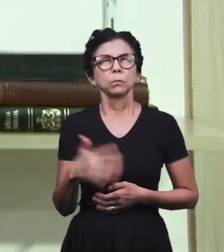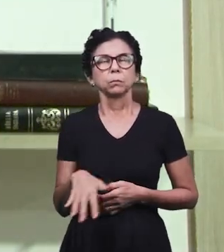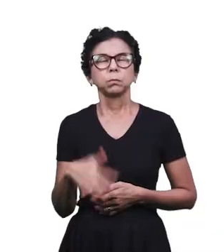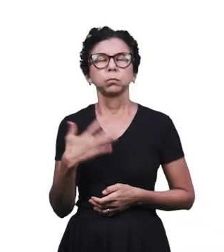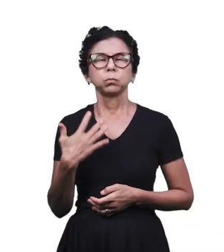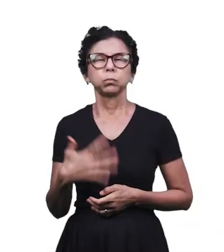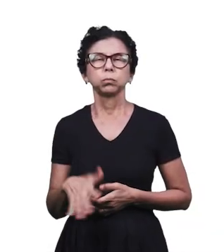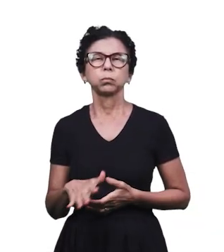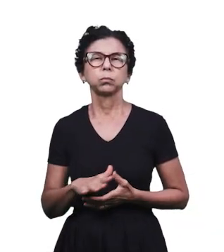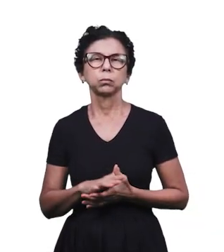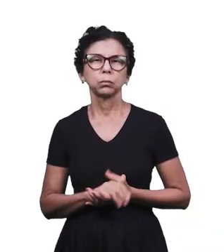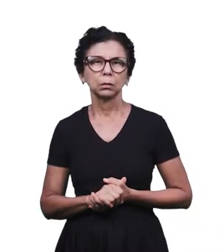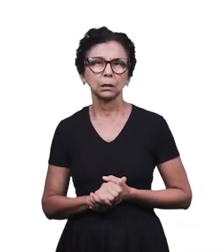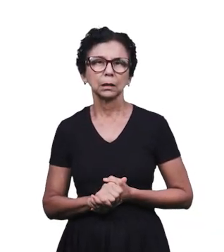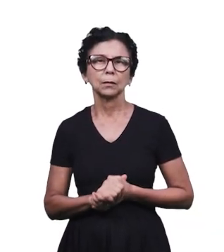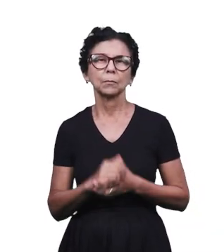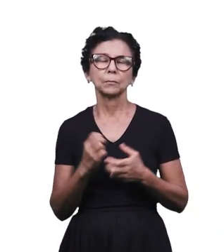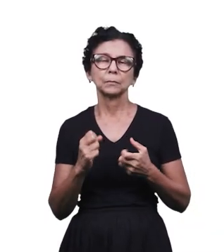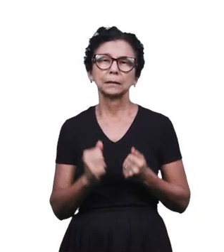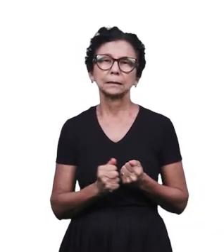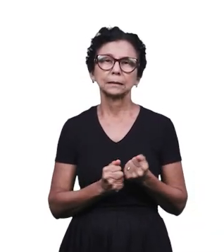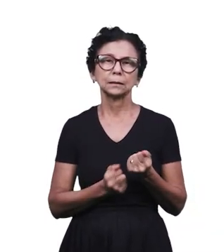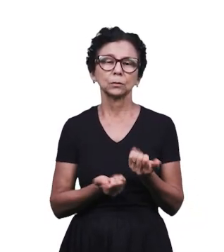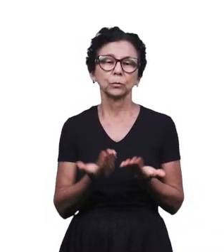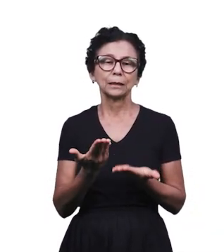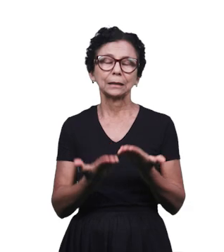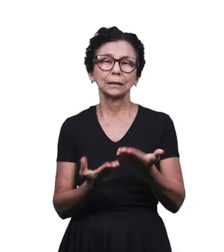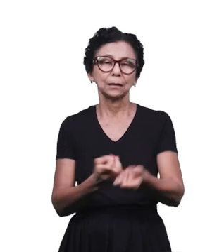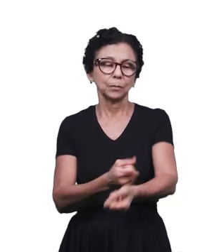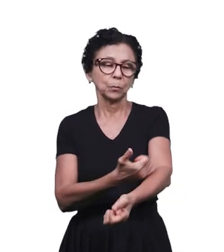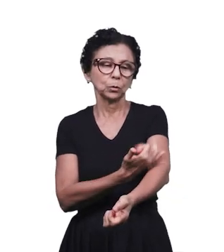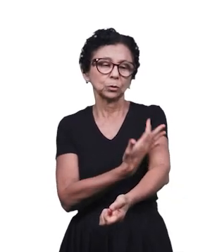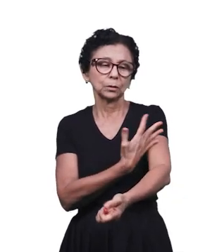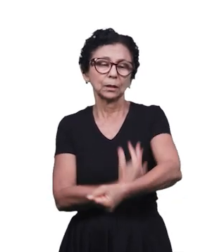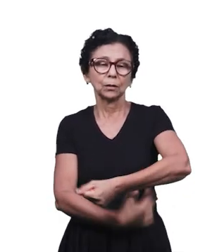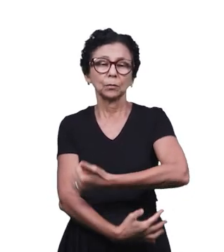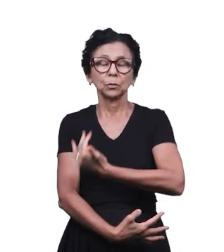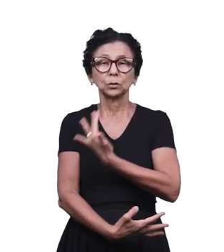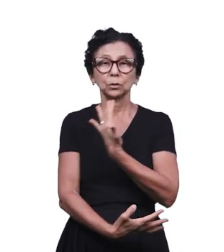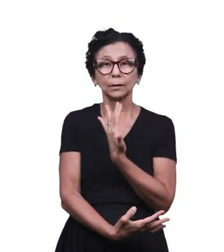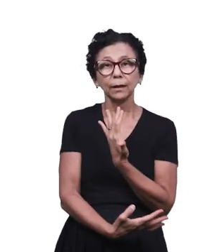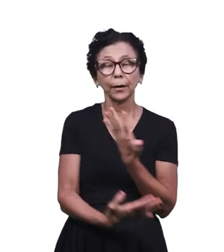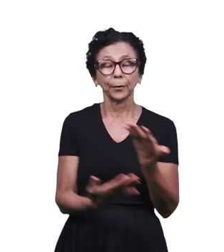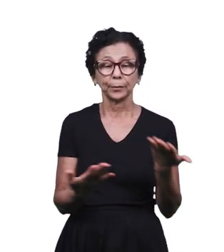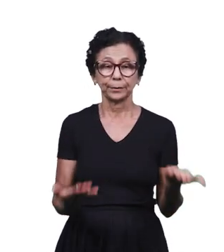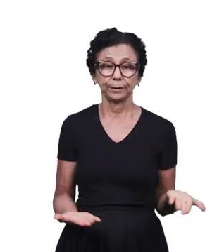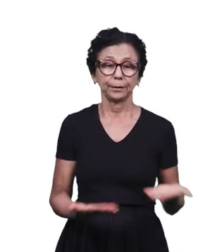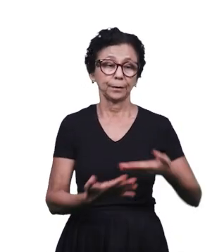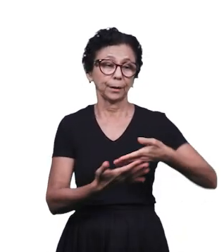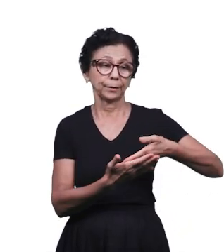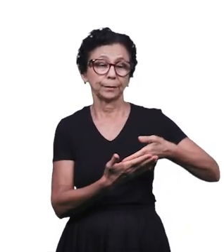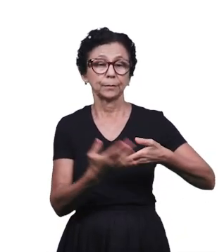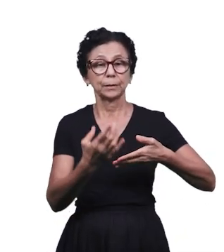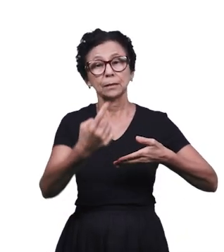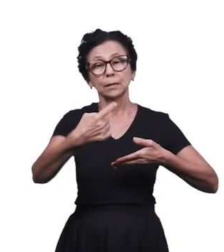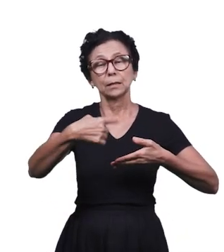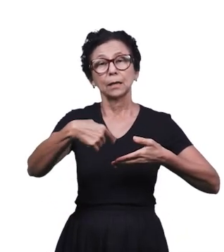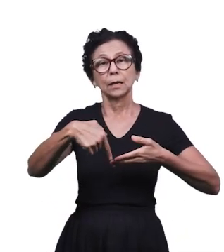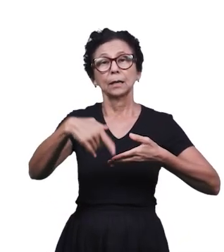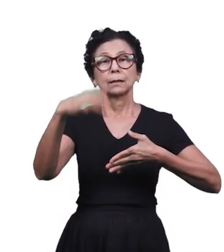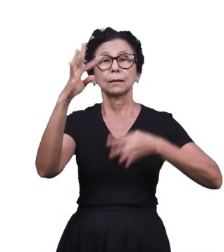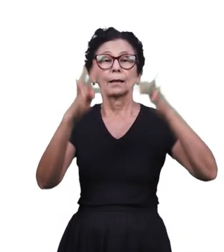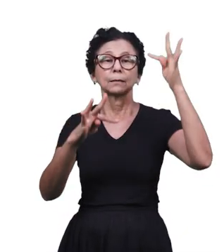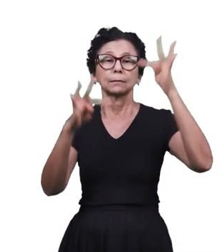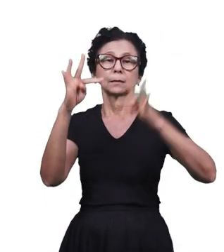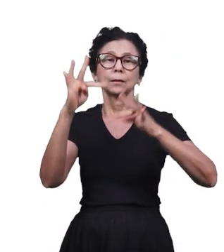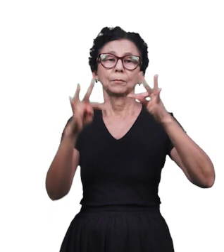para terapias e às vezes inúmeras terapias e as famílias estão diante de alguns conflitos. Será que o meu filho